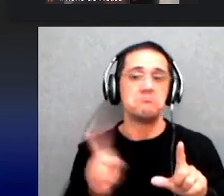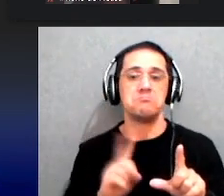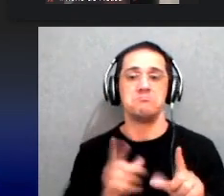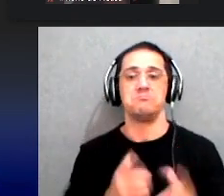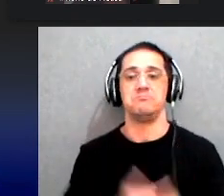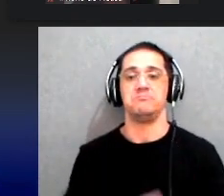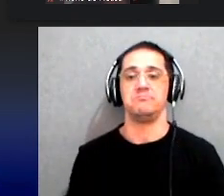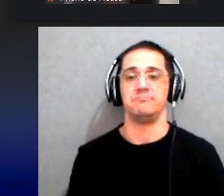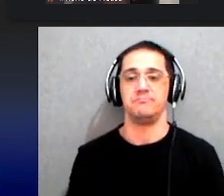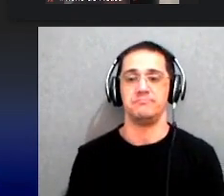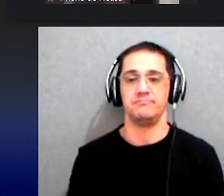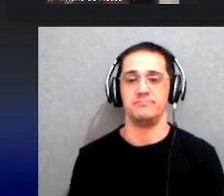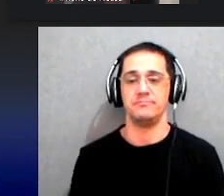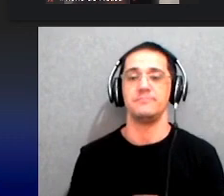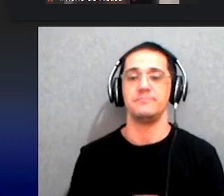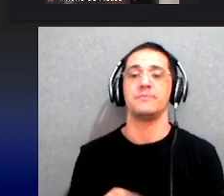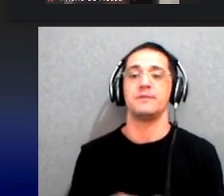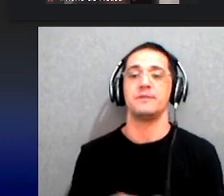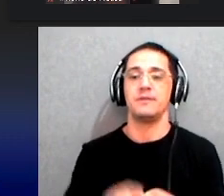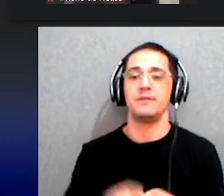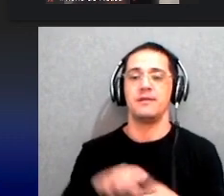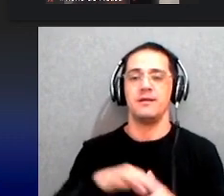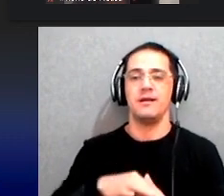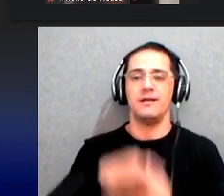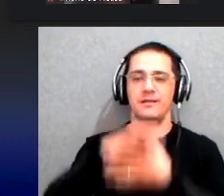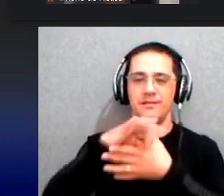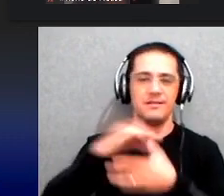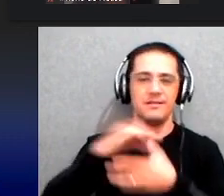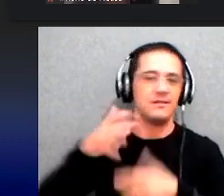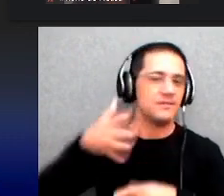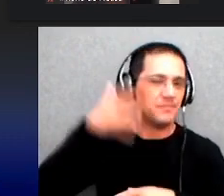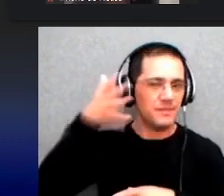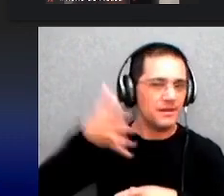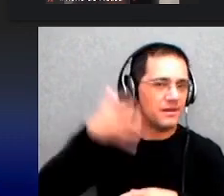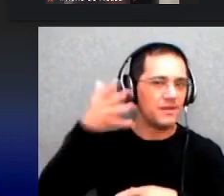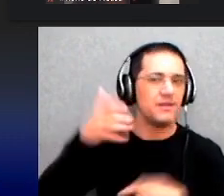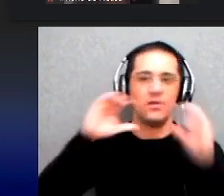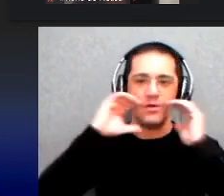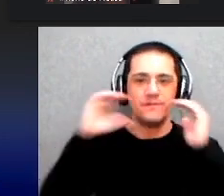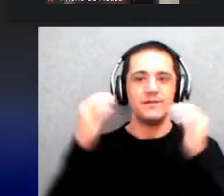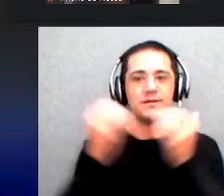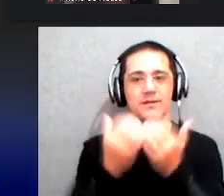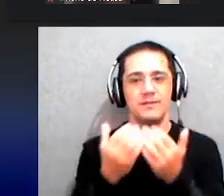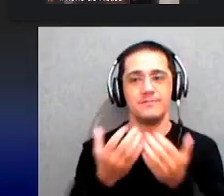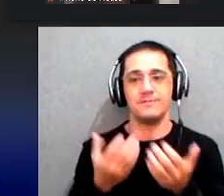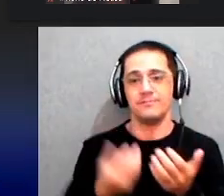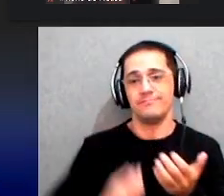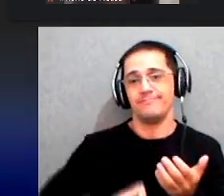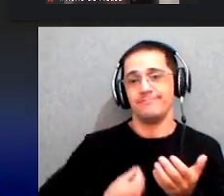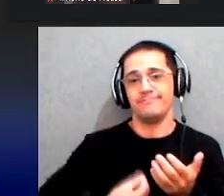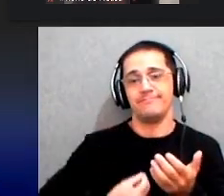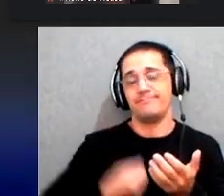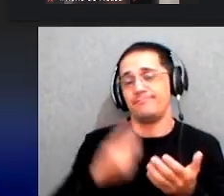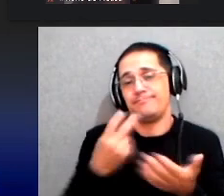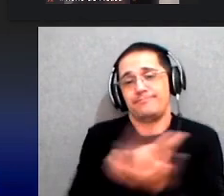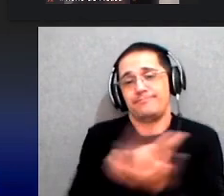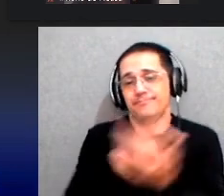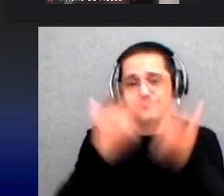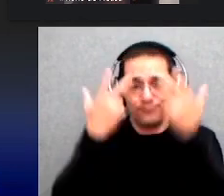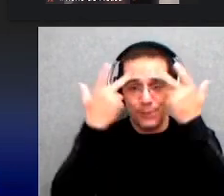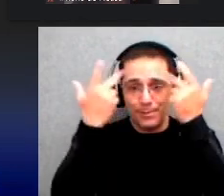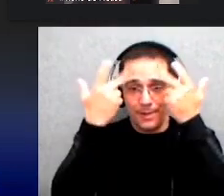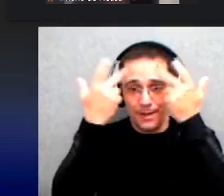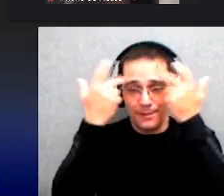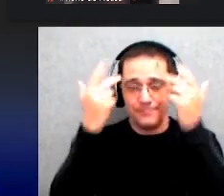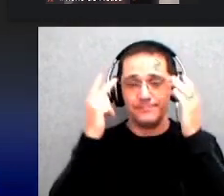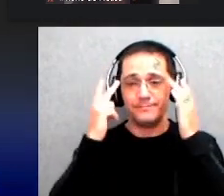da palestra, da conferência. Então, veja bem, como nós estamos virtual, é isso que acontece mesmo.